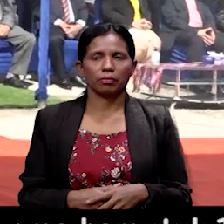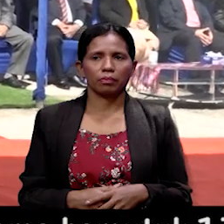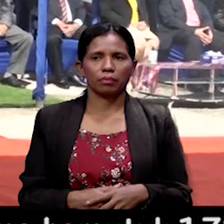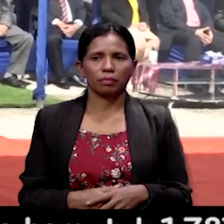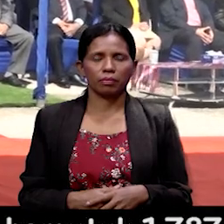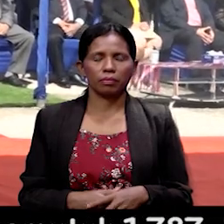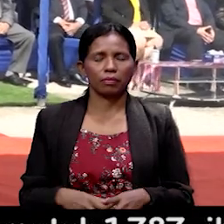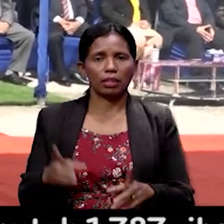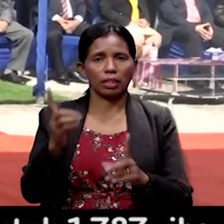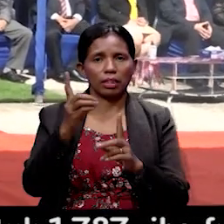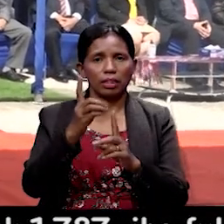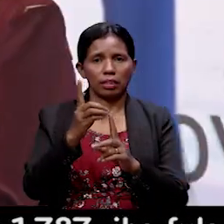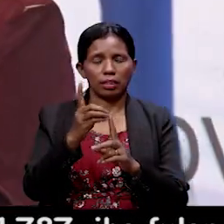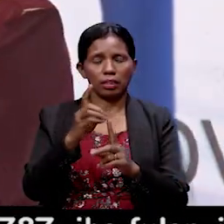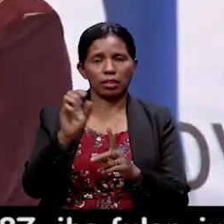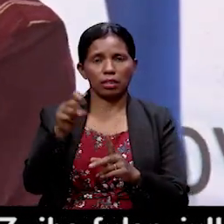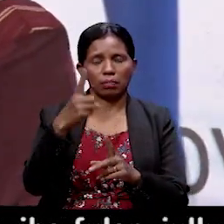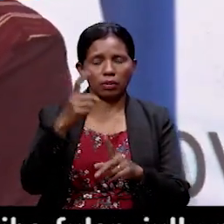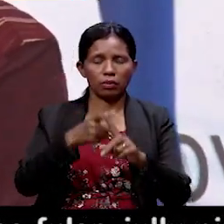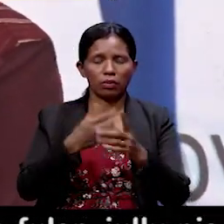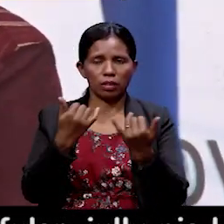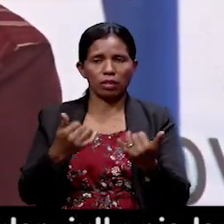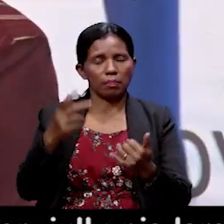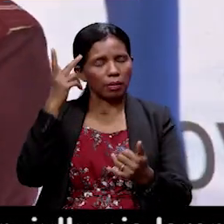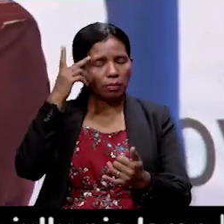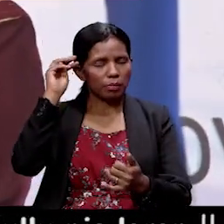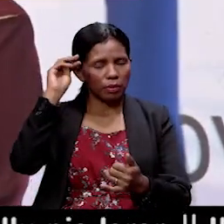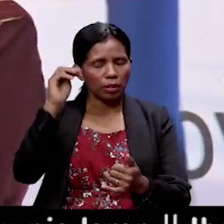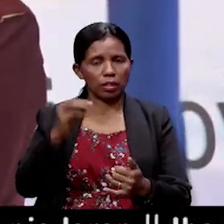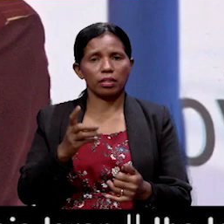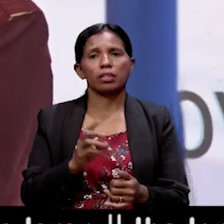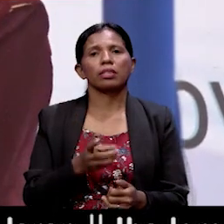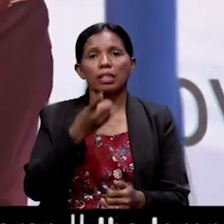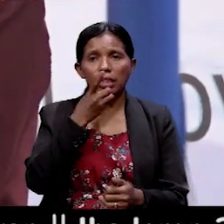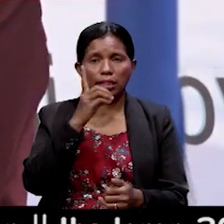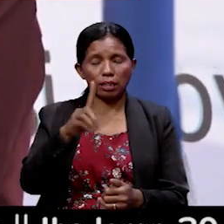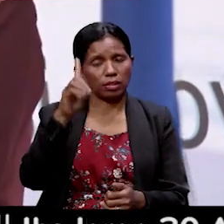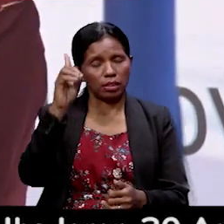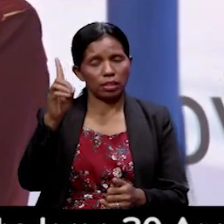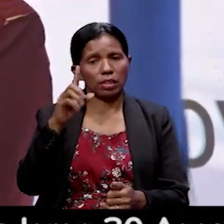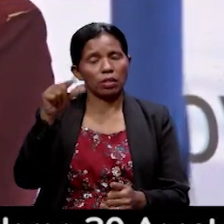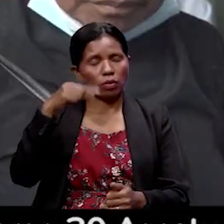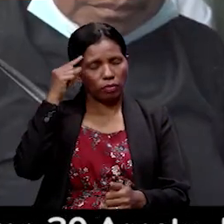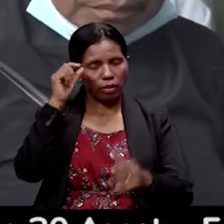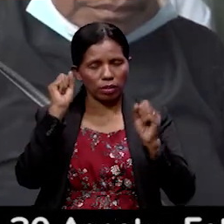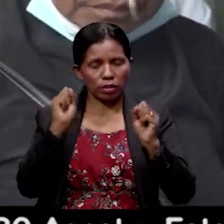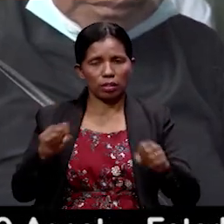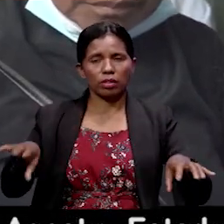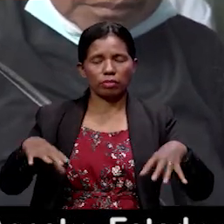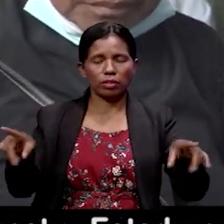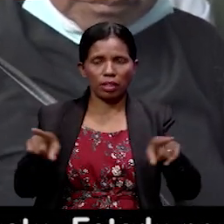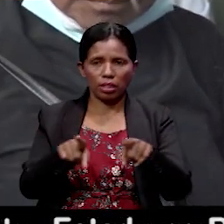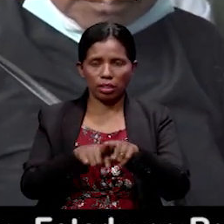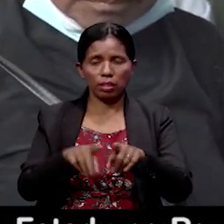Ihaloron sanulore singida fulang ne, primeiro ministro hasai declaração ida katak, possibilidade governo se aplica sistema hanesan